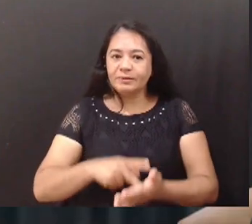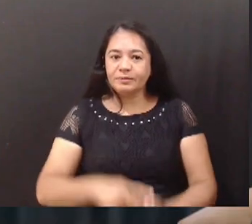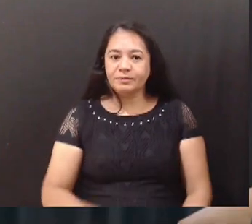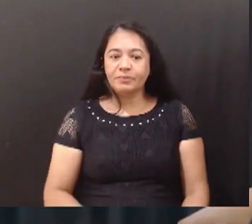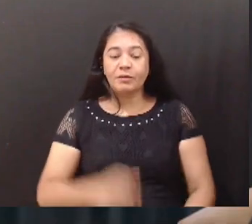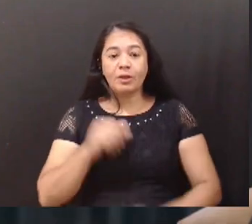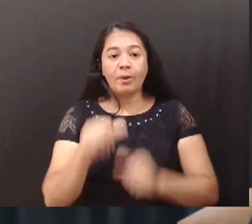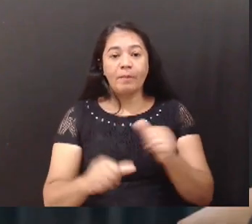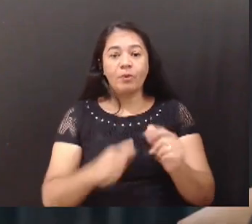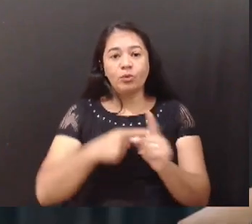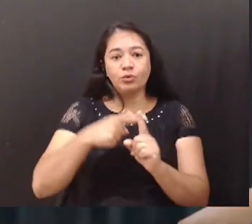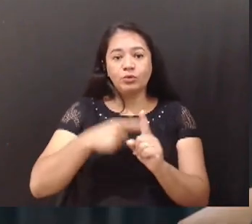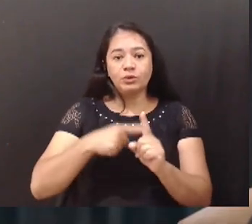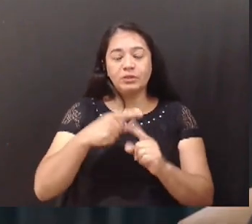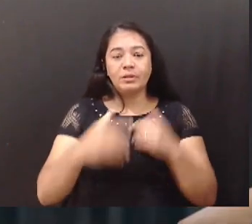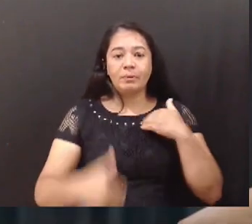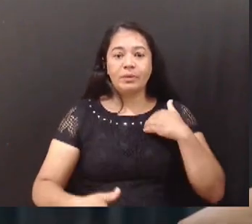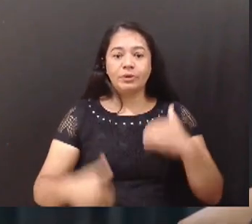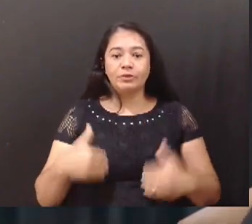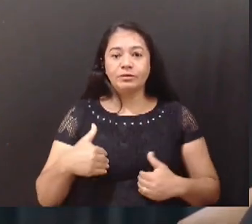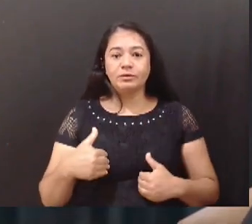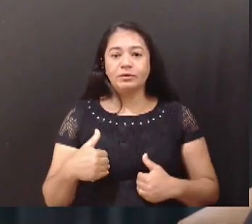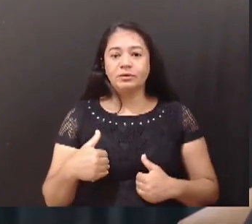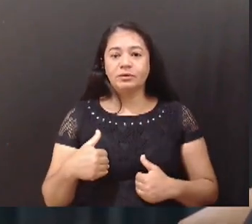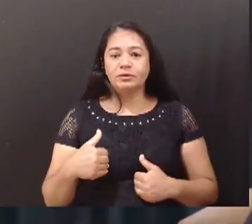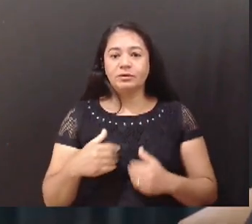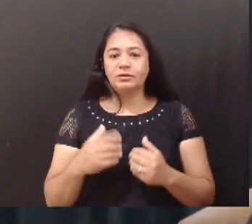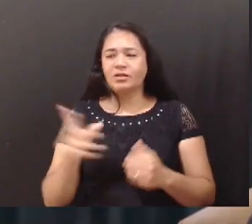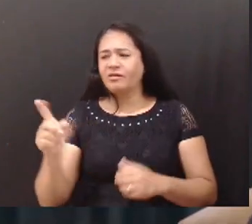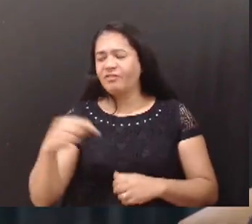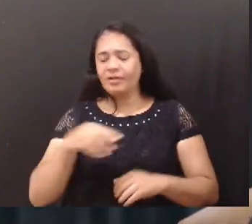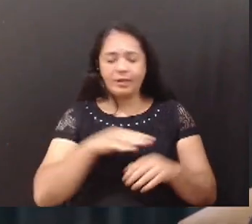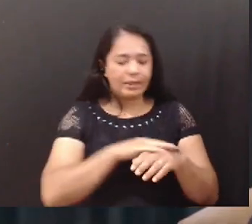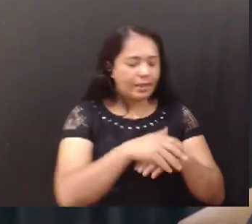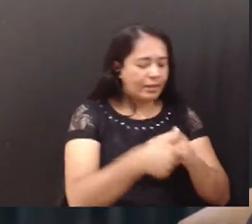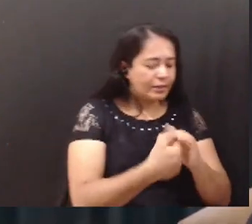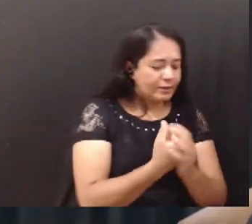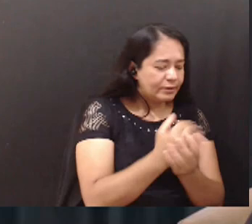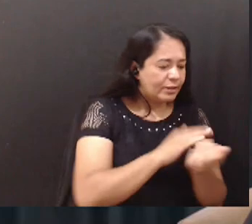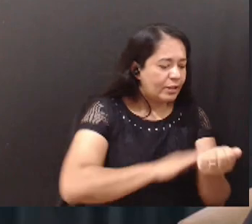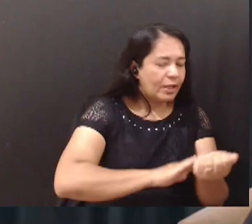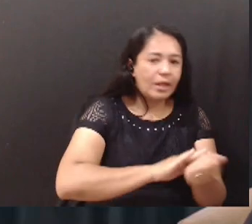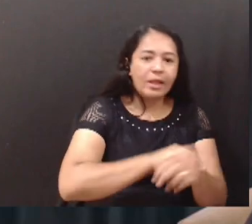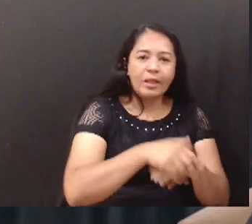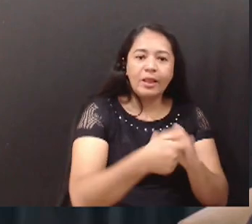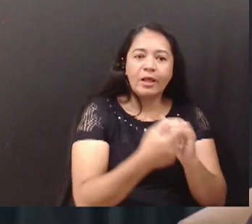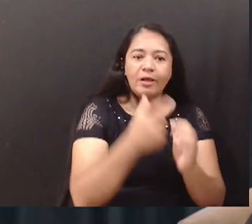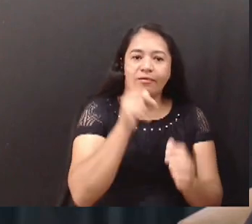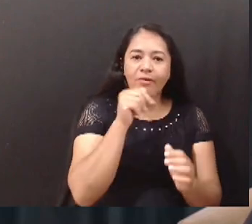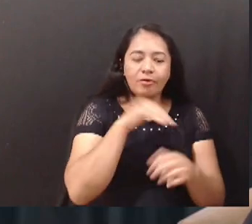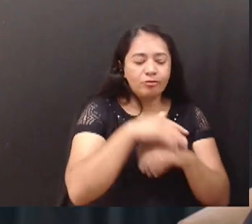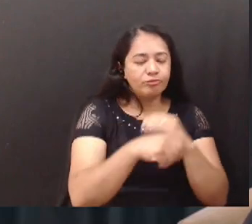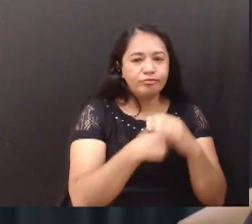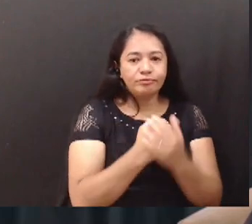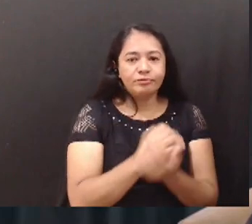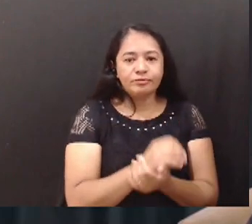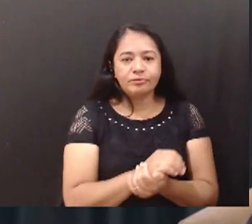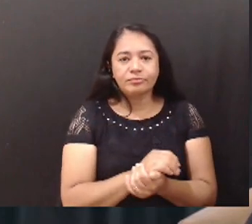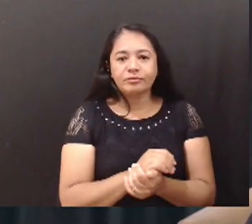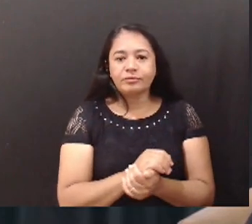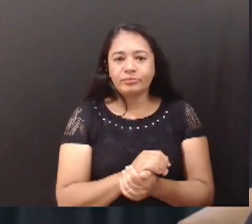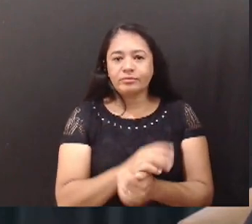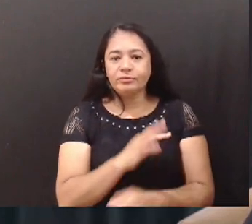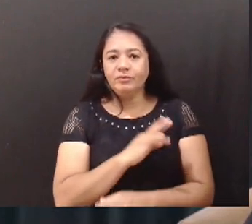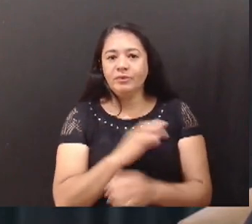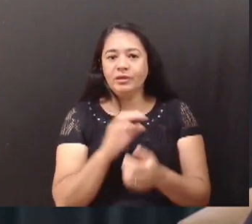do corpo. Total, é verdade. Então, vai lá, lava a mãozinha, lava o pulso, se ficou com muita raiva, tem uma técnica de segurar